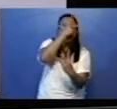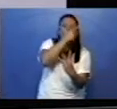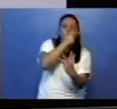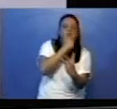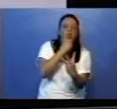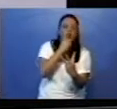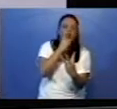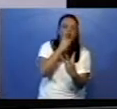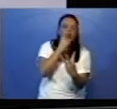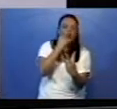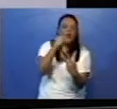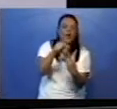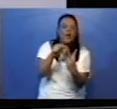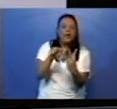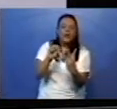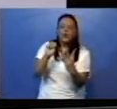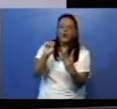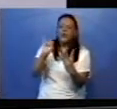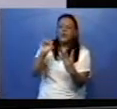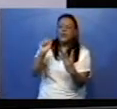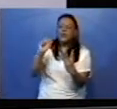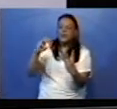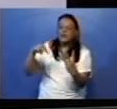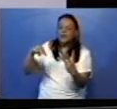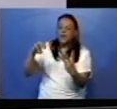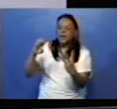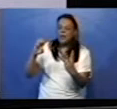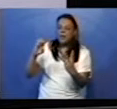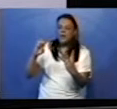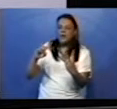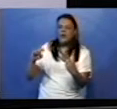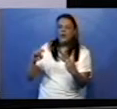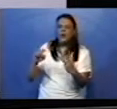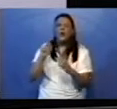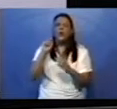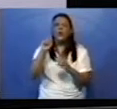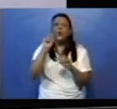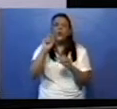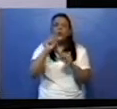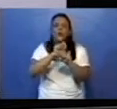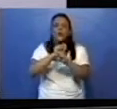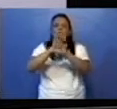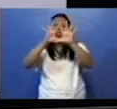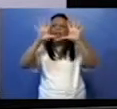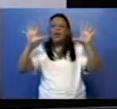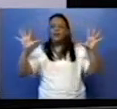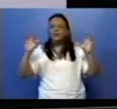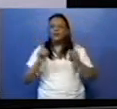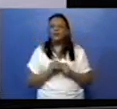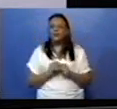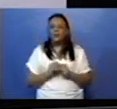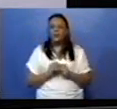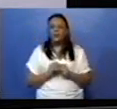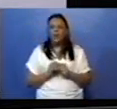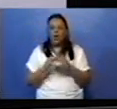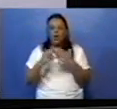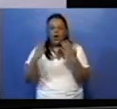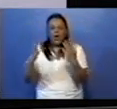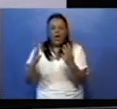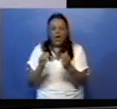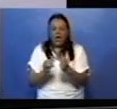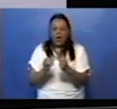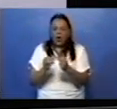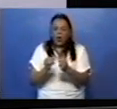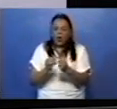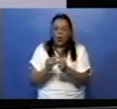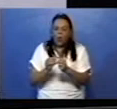siamês. Uma coisinha que eu queria deixar claro para vocês, gente, é o seguinte. Quando a gente coloca o adjetivo antes